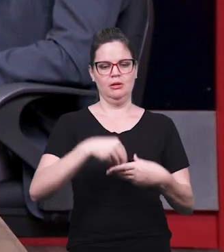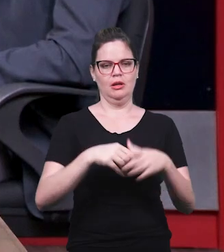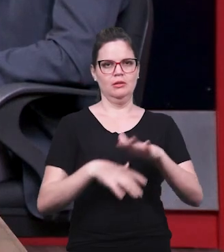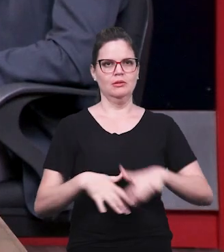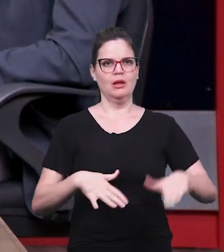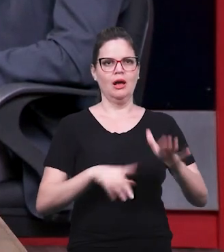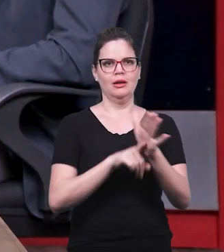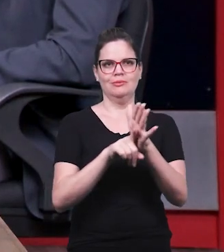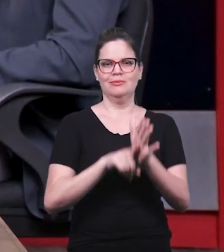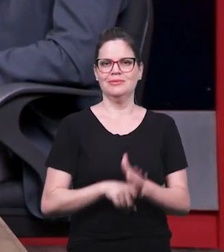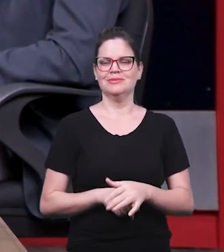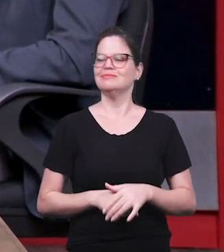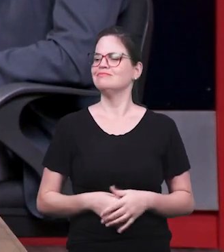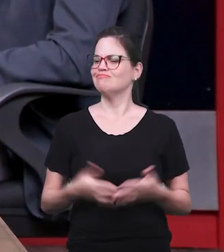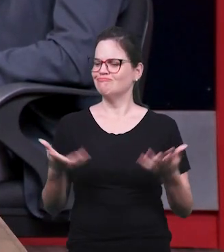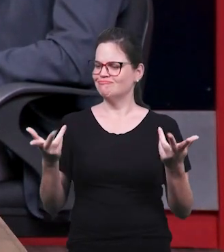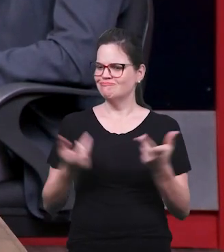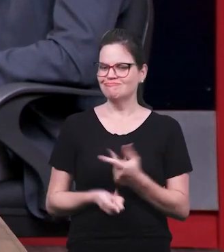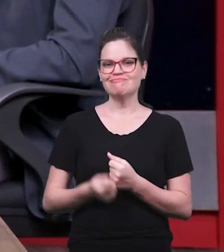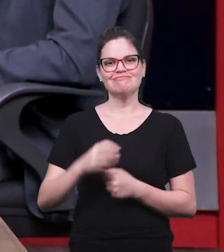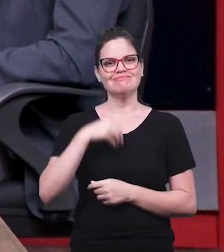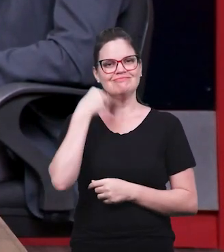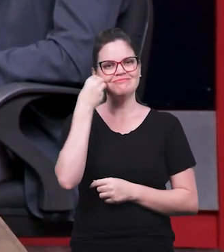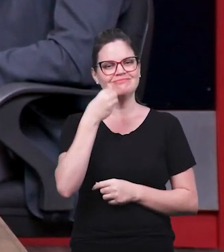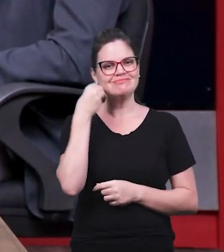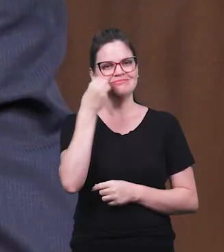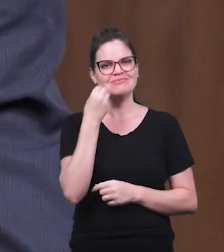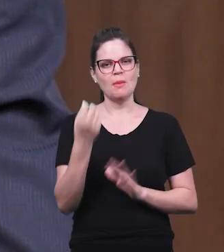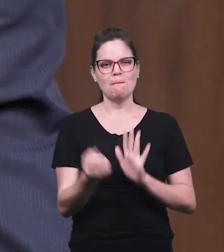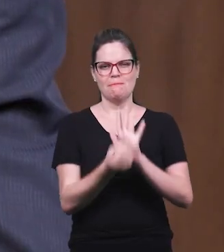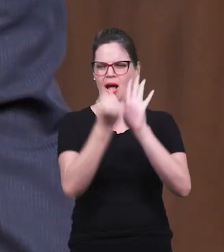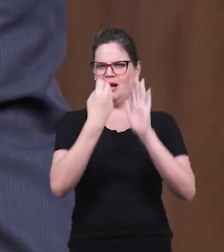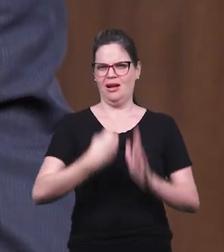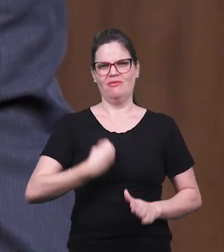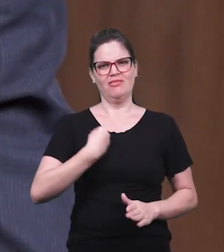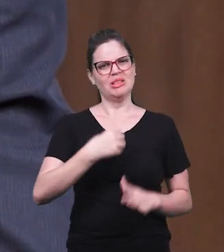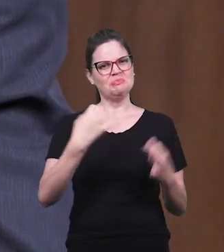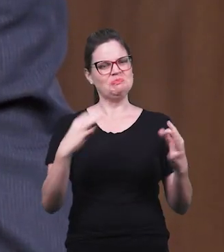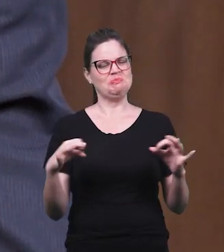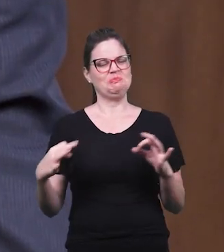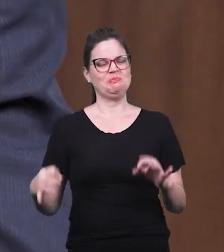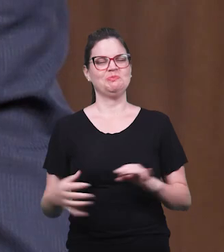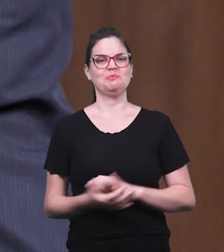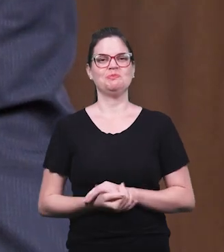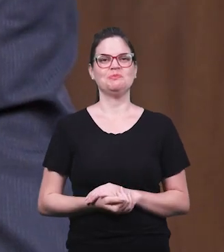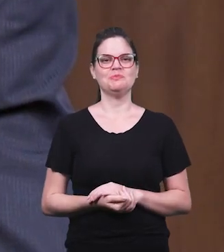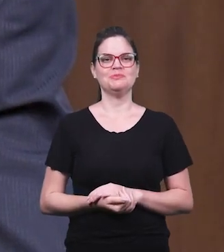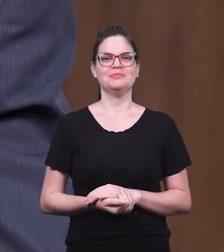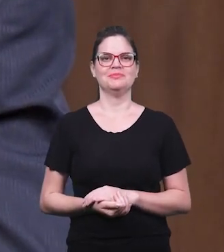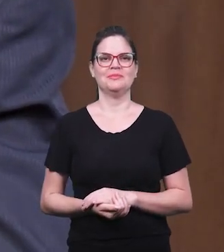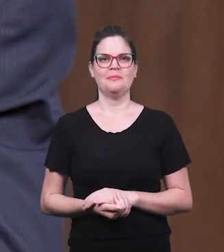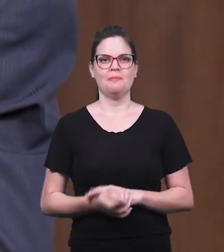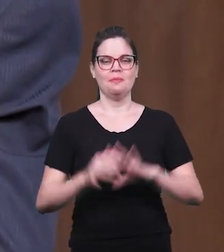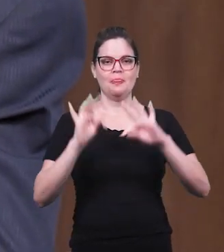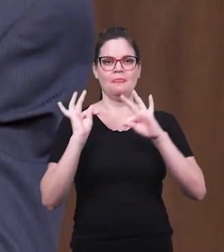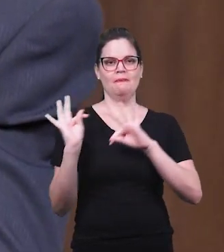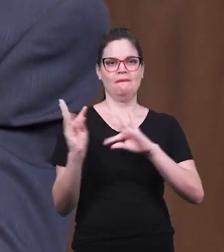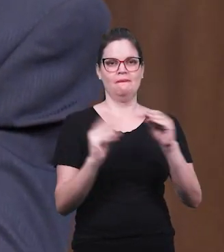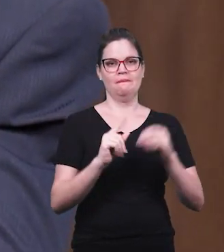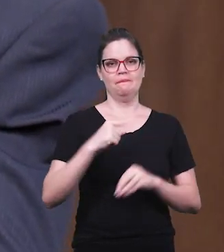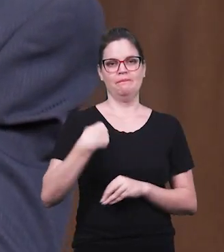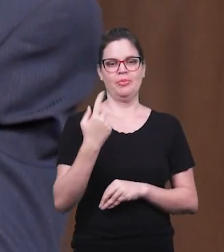de pesquisa. Que maravilha, né? Essas experiências nos marcam muito. E dentro daquilo que nós já